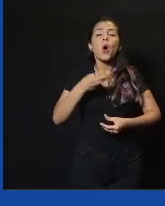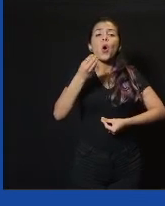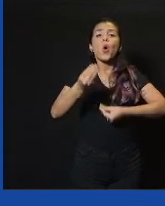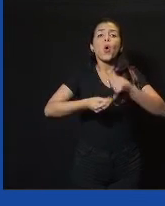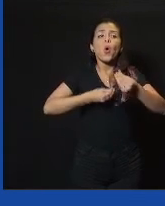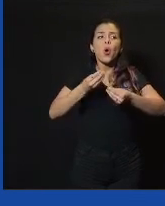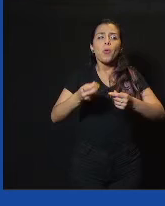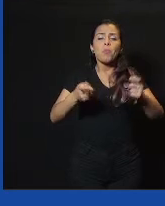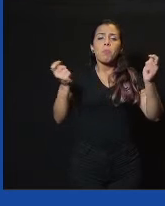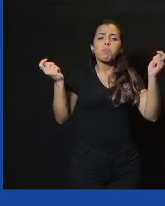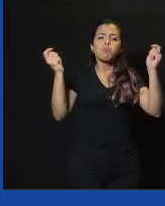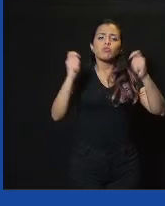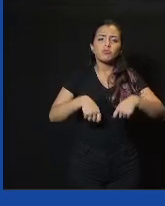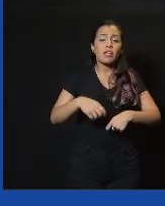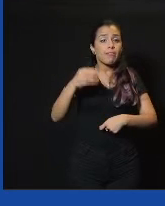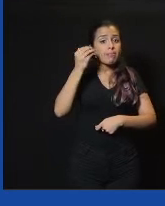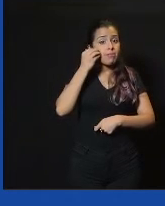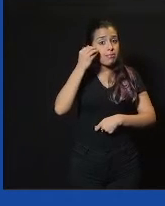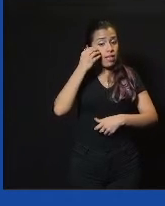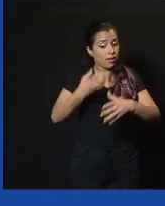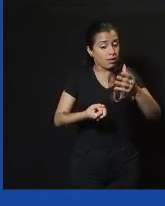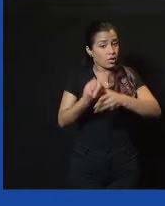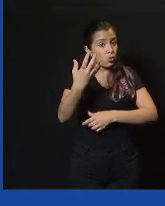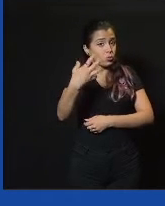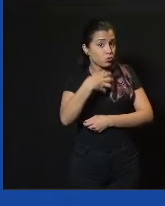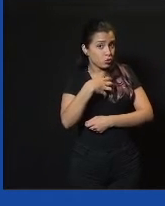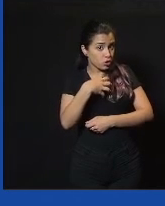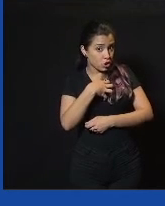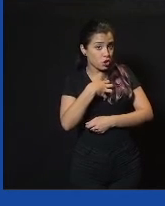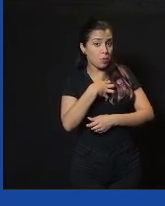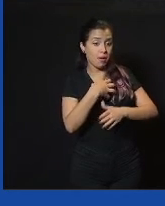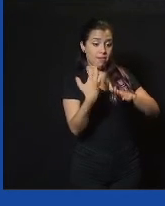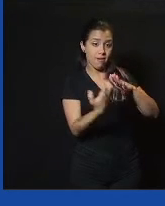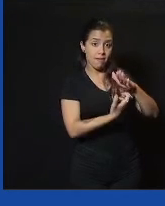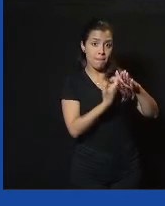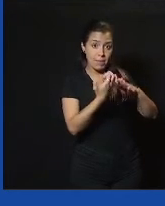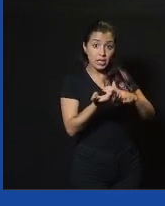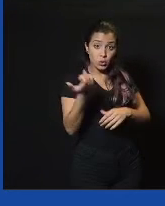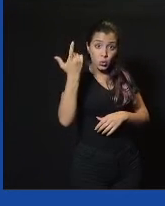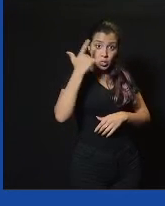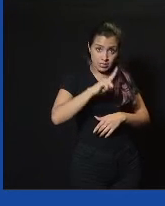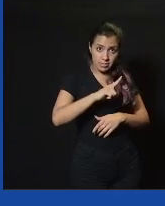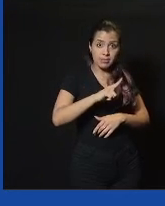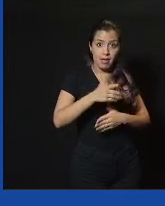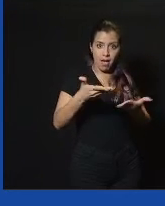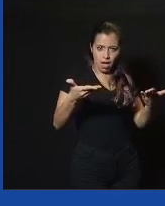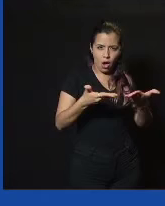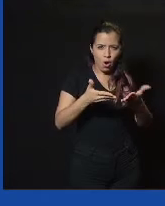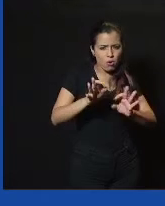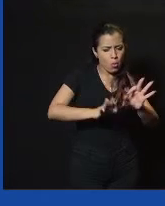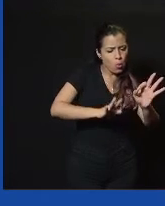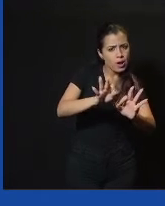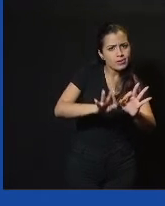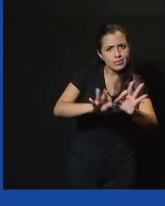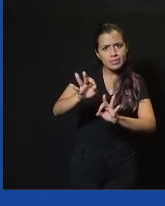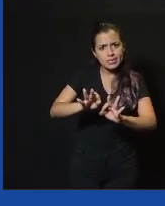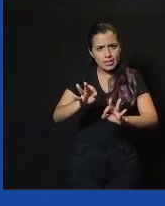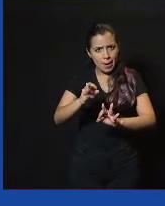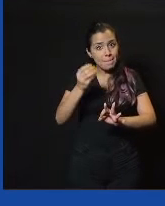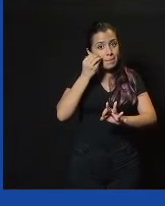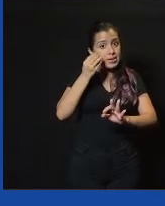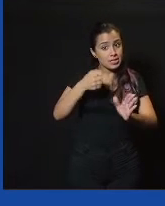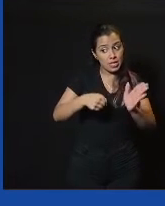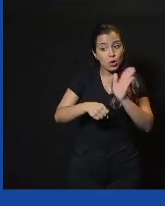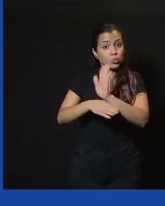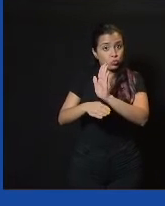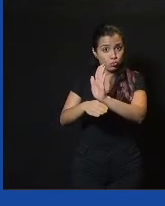é possível criar uma forma para que essas organizações que conseguiram, às vezes, agora se organizar melhor, porque vieram recursos